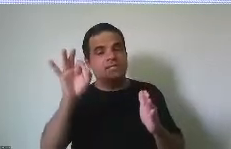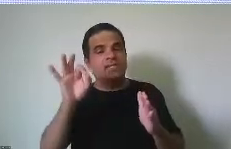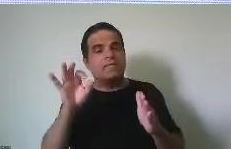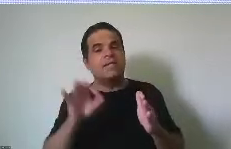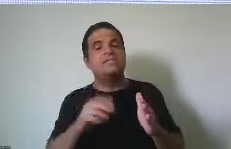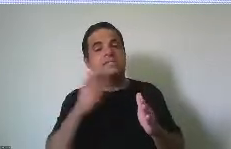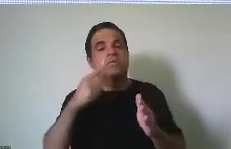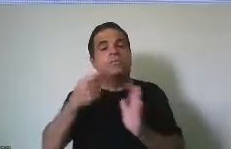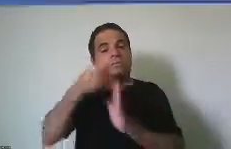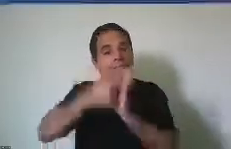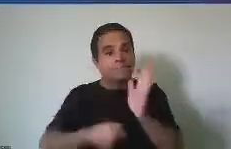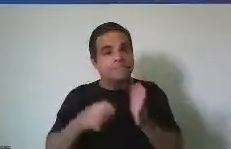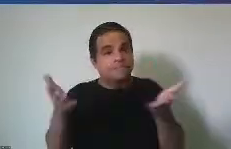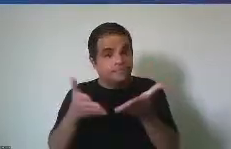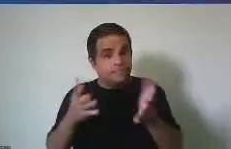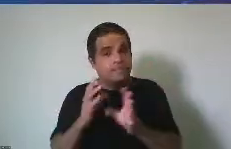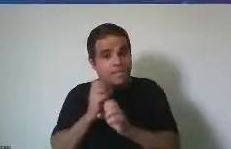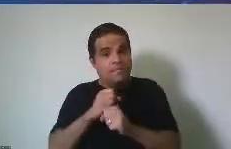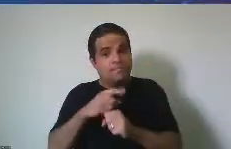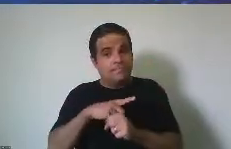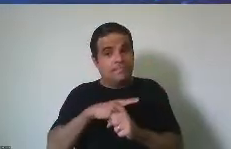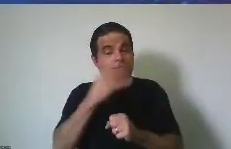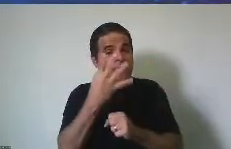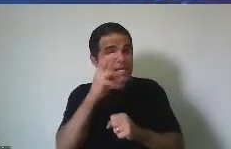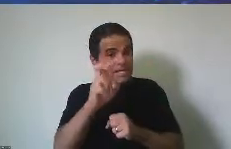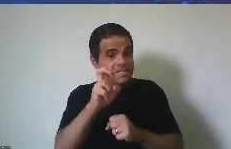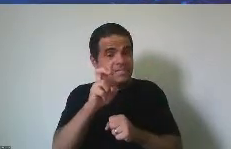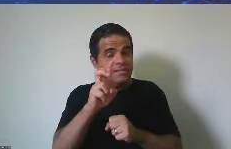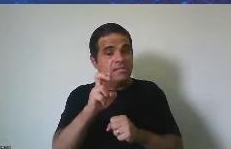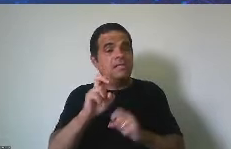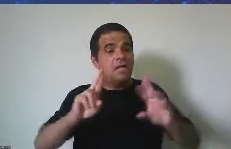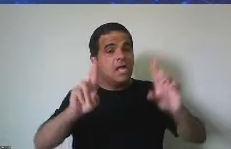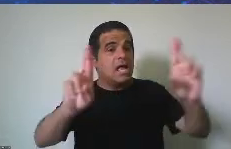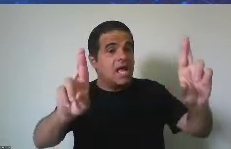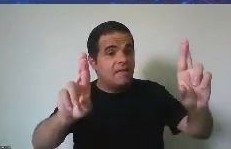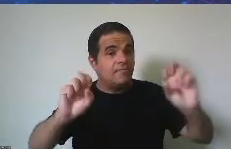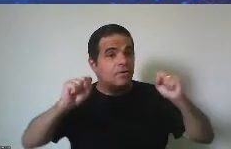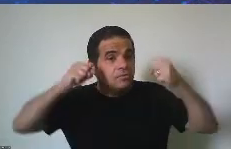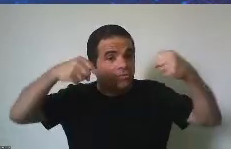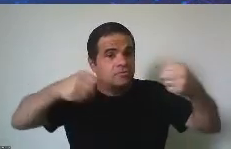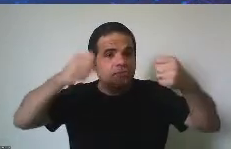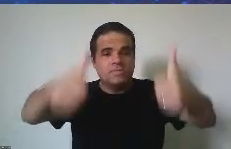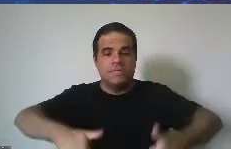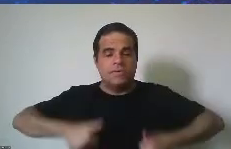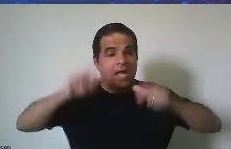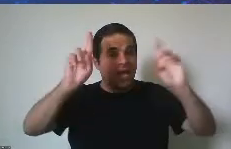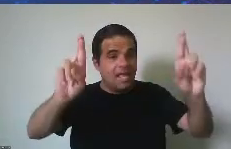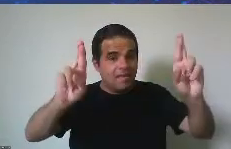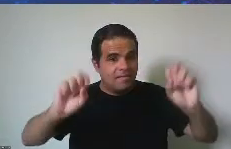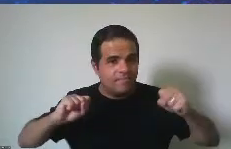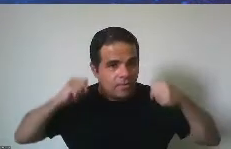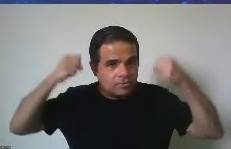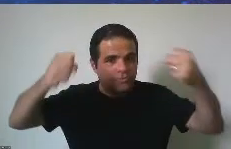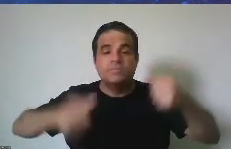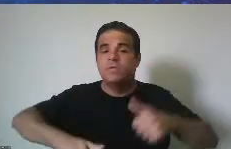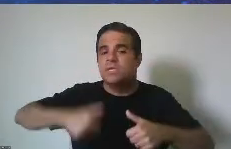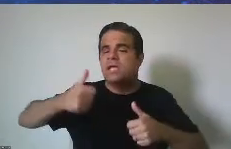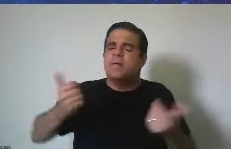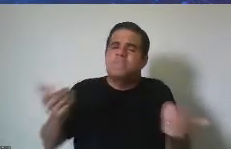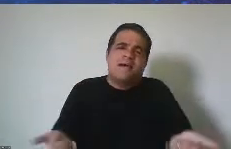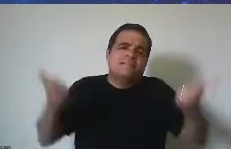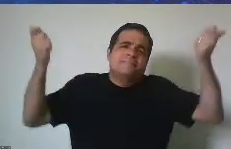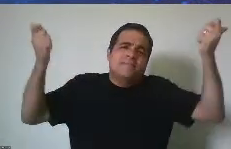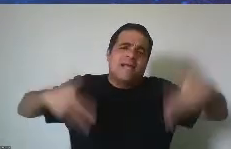ilicitadas e 45% em reforços de melhorias mas não adianta nada eu falar de muita